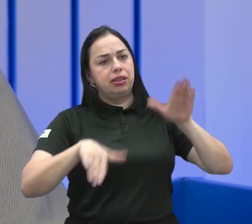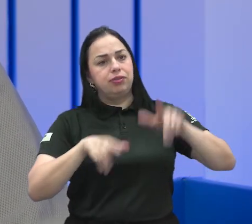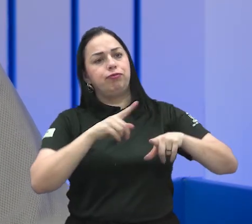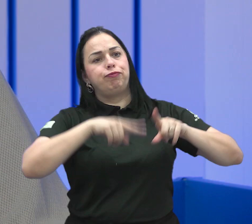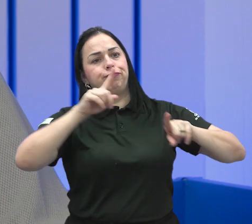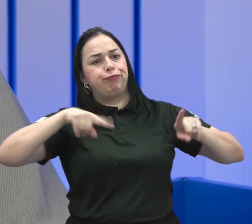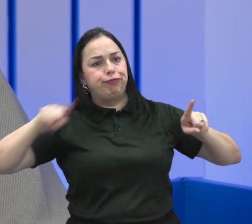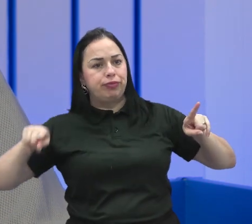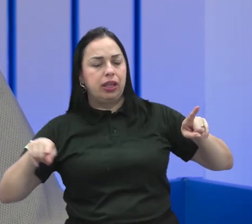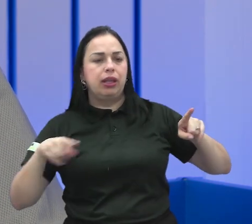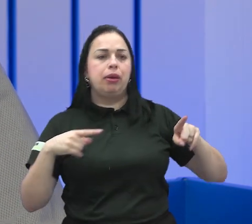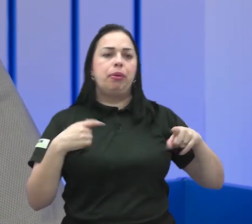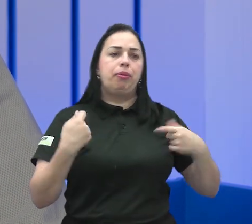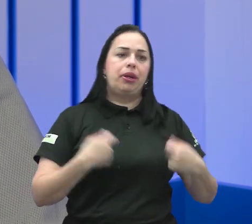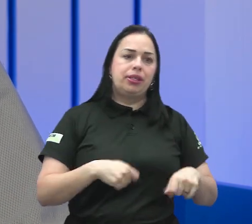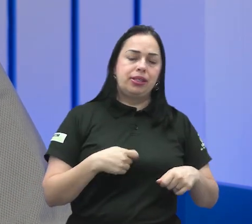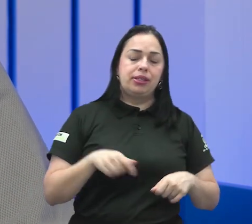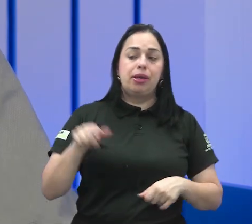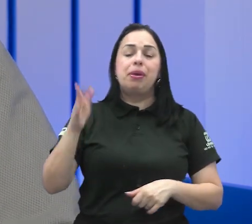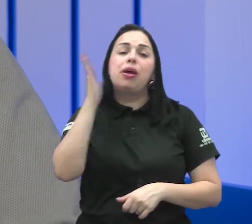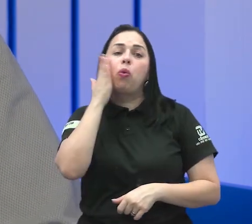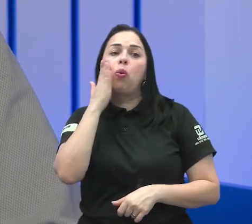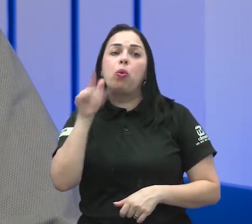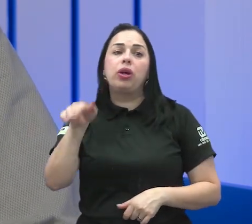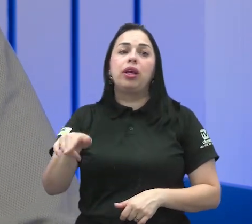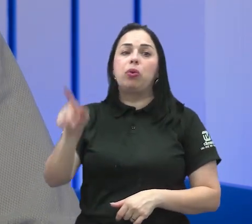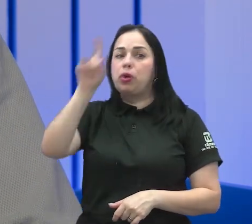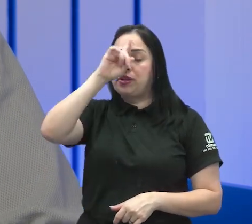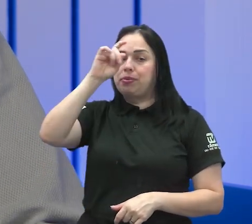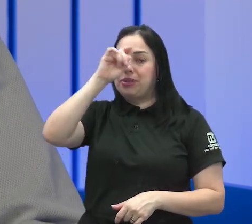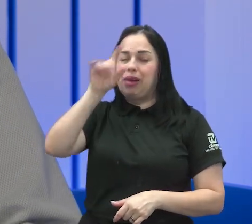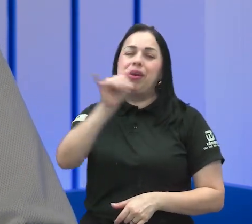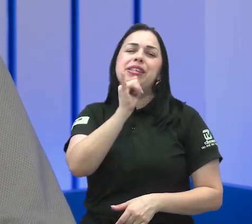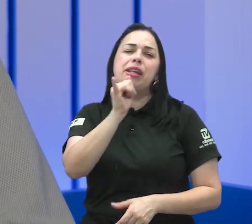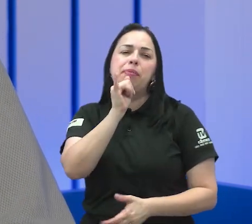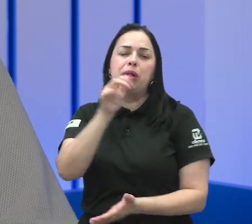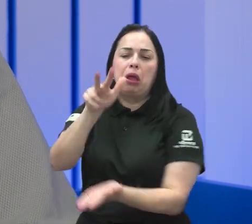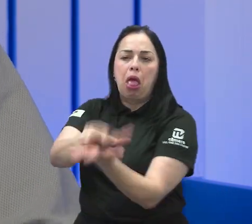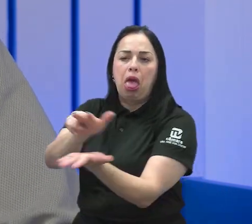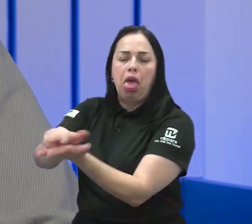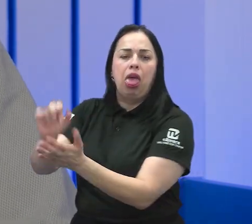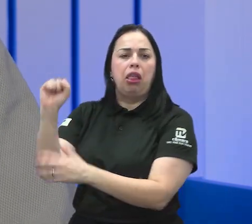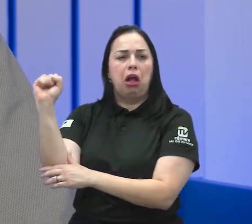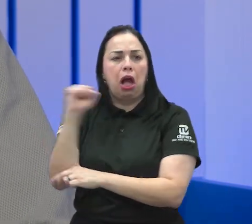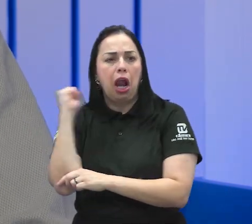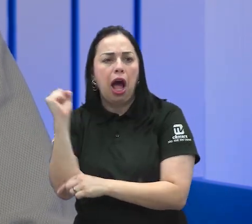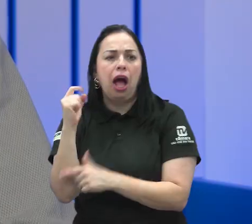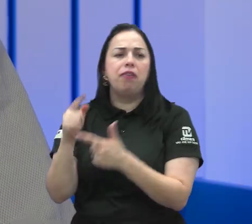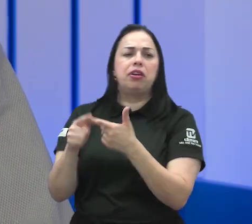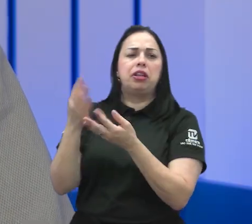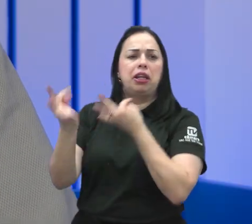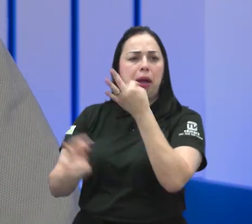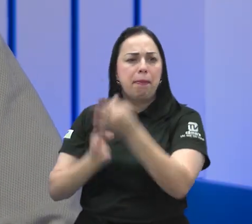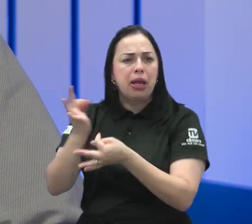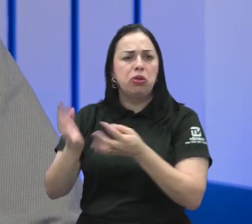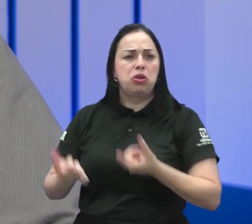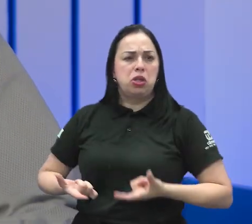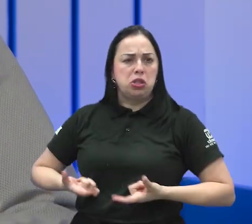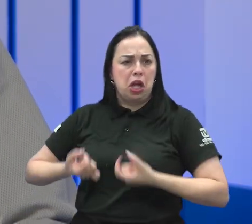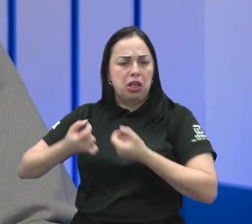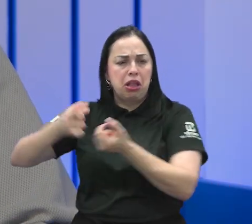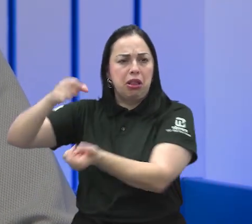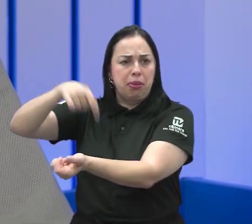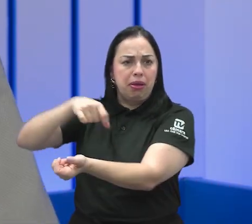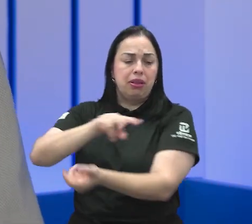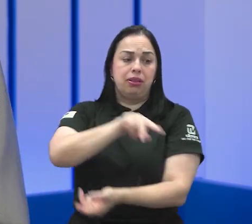muito, porque depende muito da demanda do hospital. Então, quando o hospital começa a ter muitos pacientes graves, muitos pacientes em tratamento quimioterápico, então o